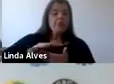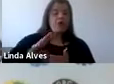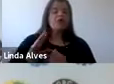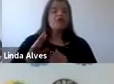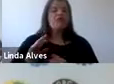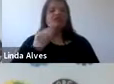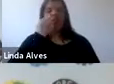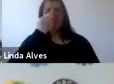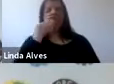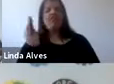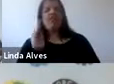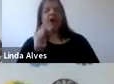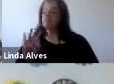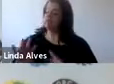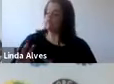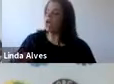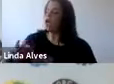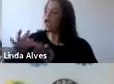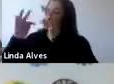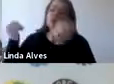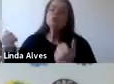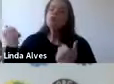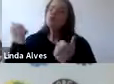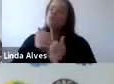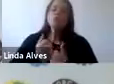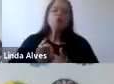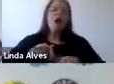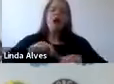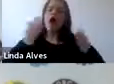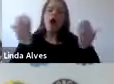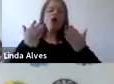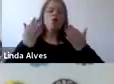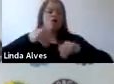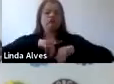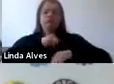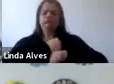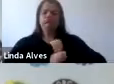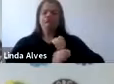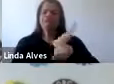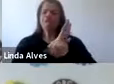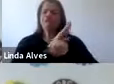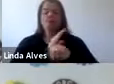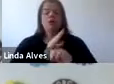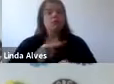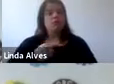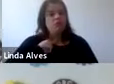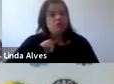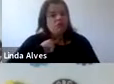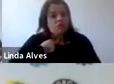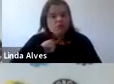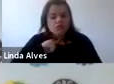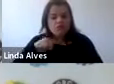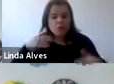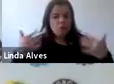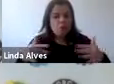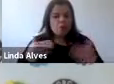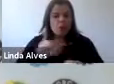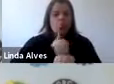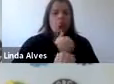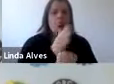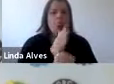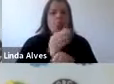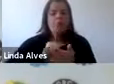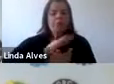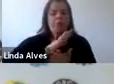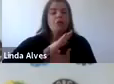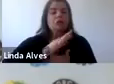mudou a tecnologia, então nós precisamos de menos um percentual de trabalhadores, a gente pega esses trabalhadores e joga para fora, como aconteceu na Renault.